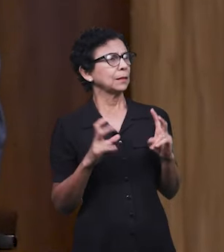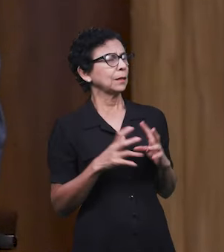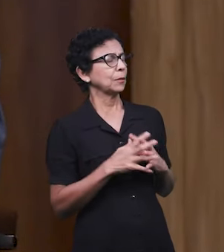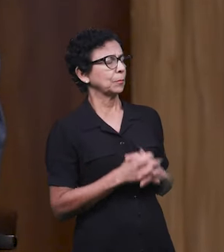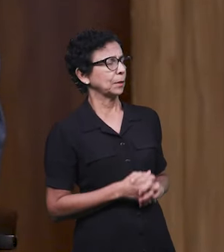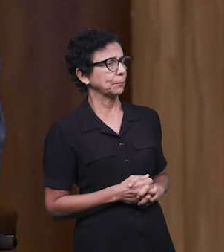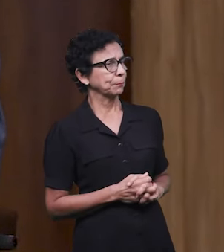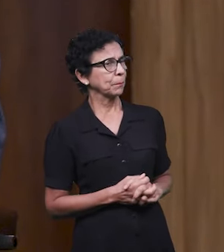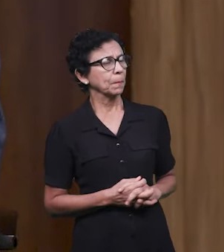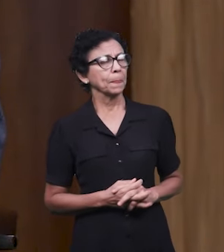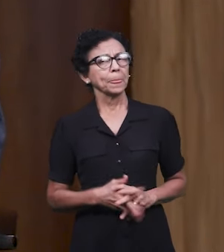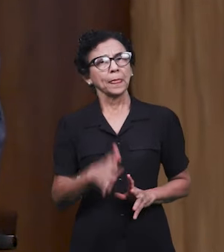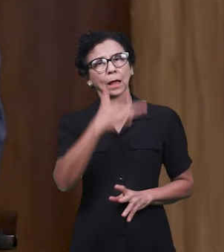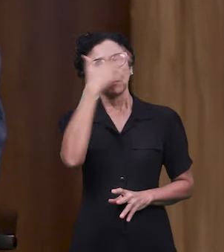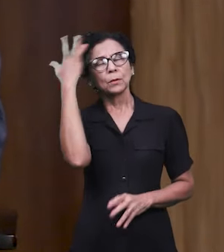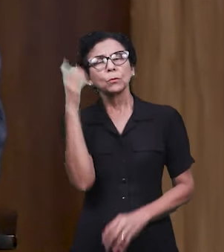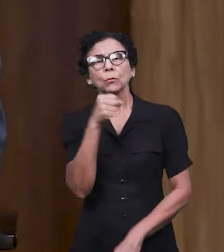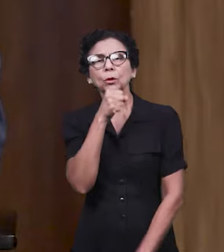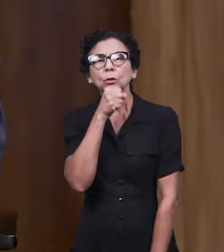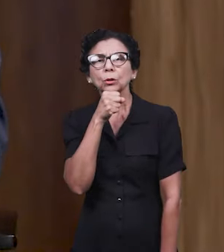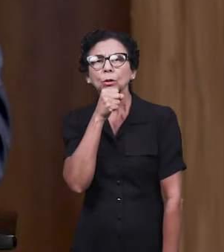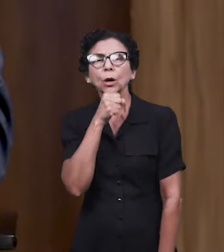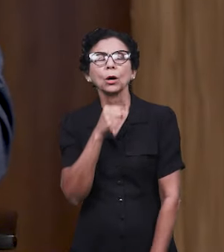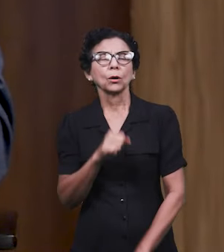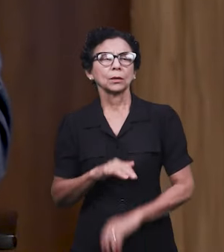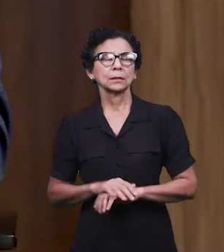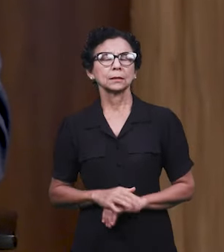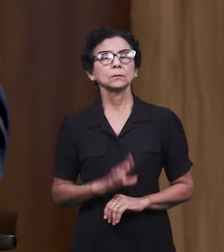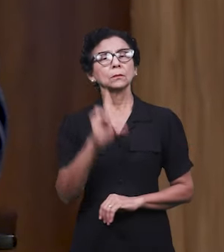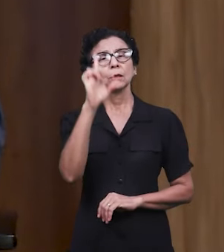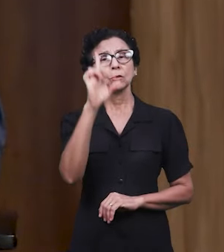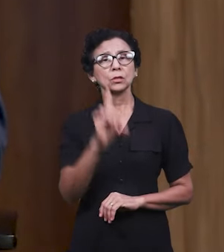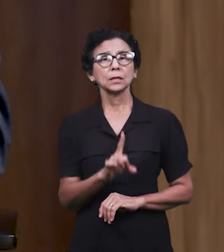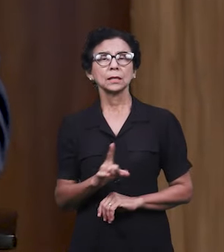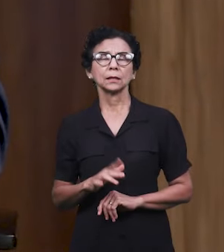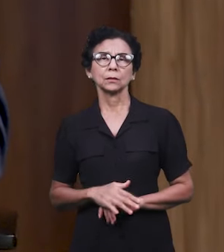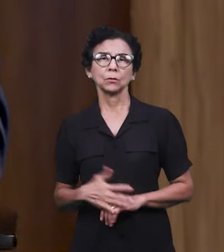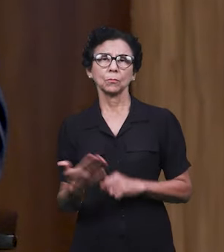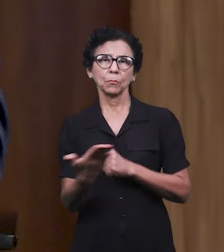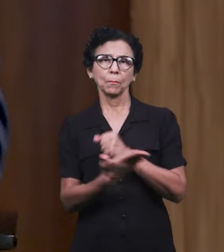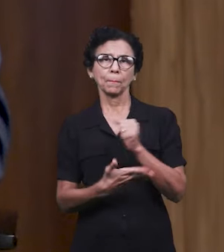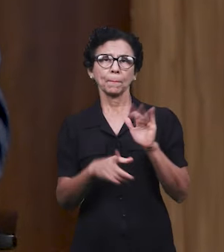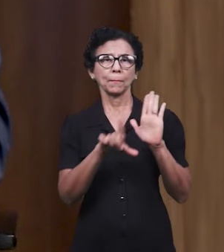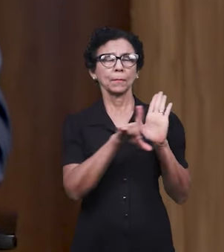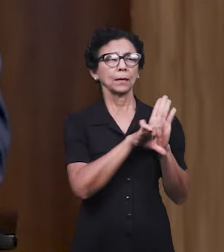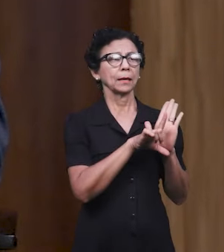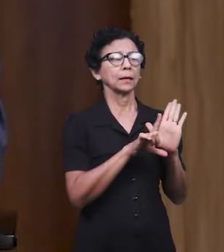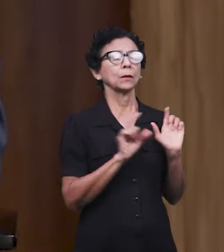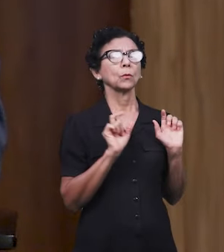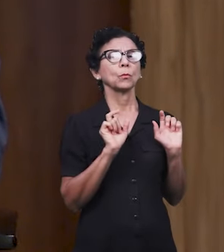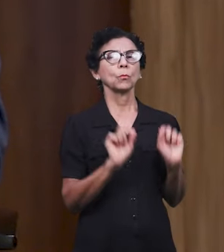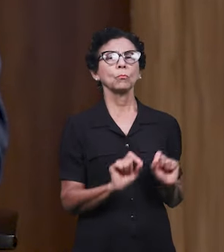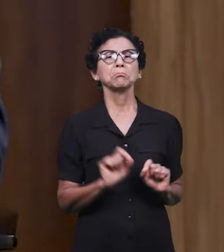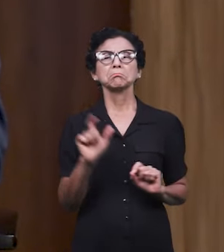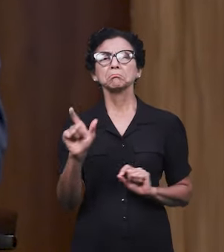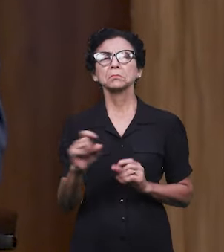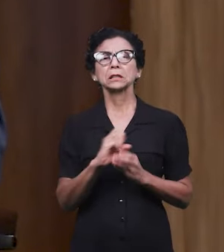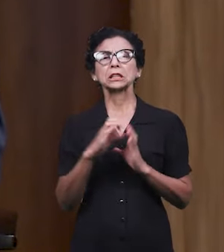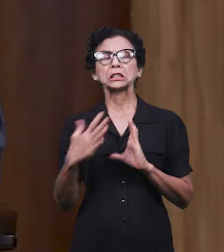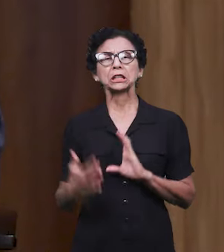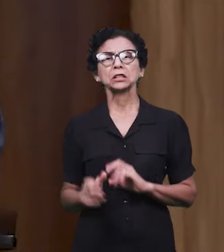da pessoa idosa. Com base na nossa legislação, quando que a pessoa é considerada idosa para os termos da